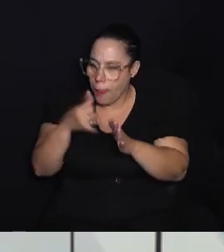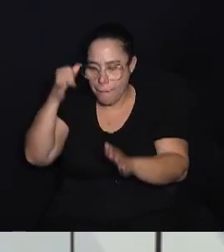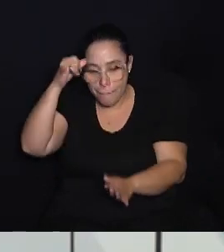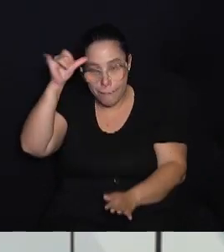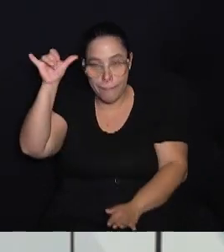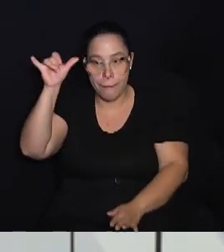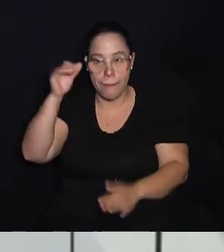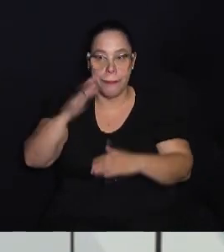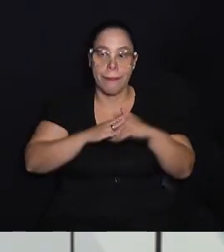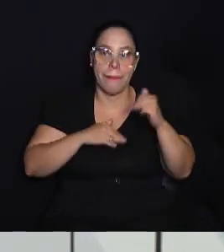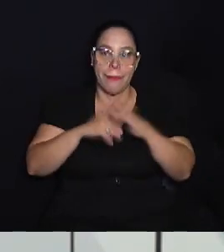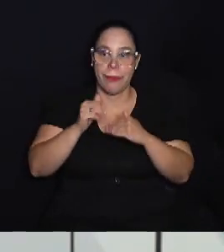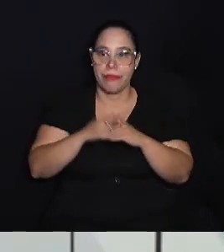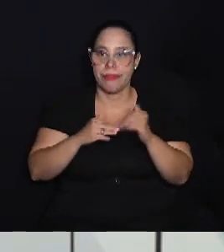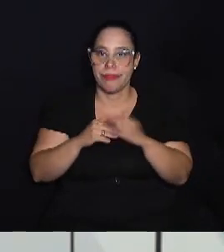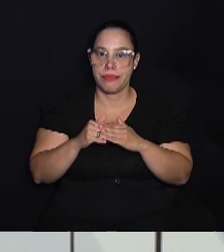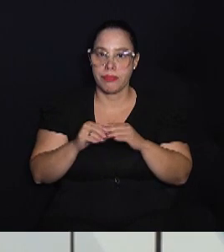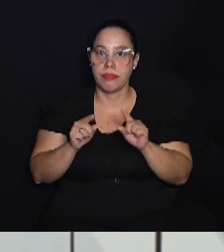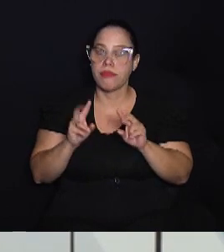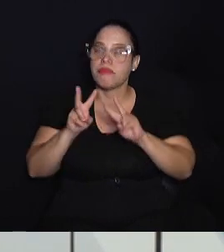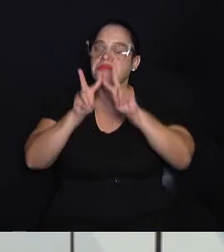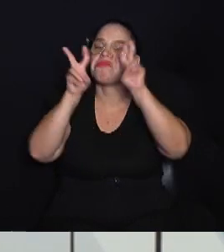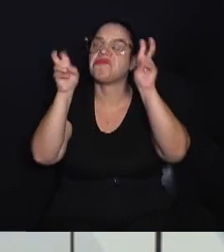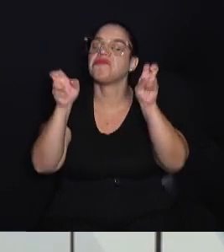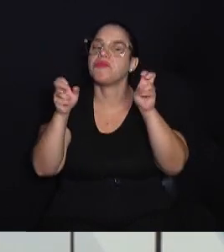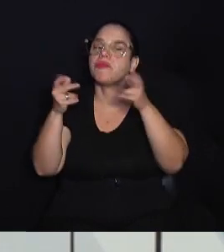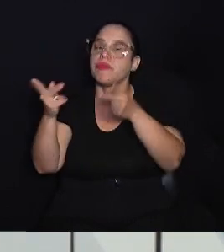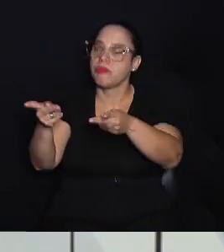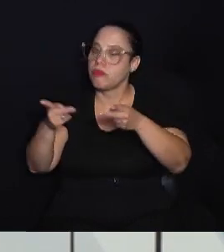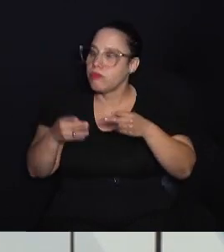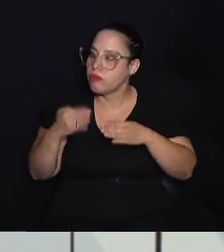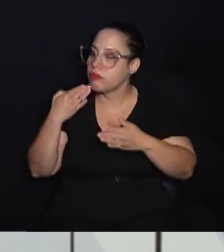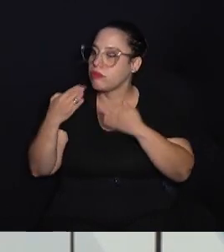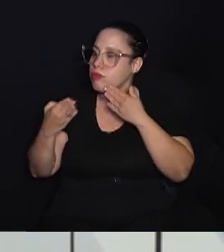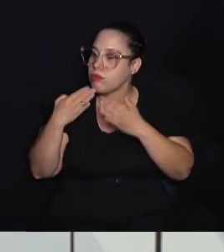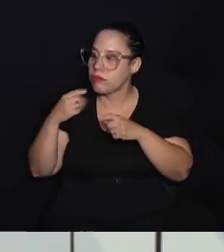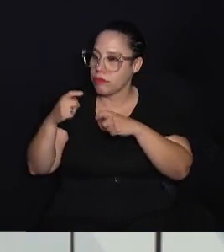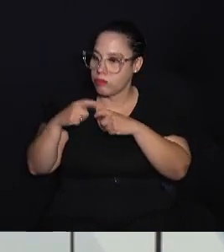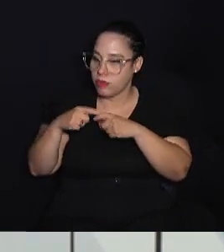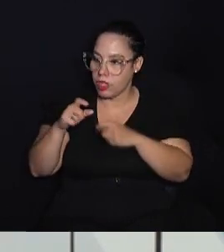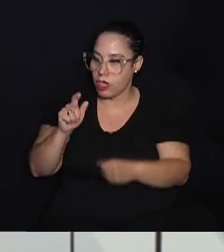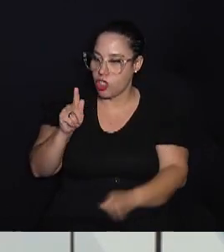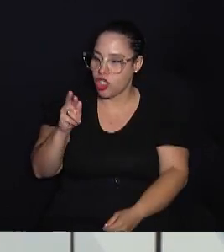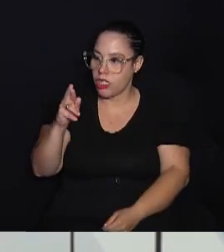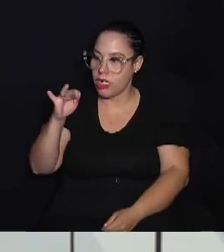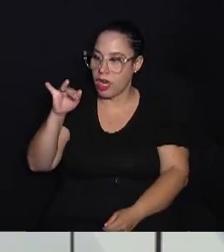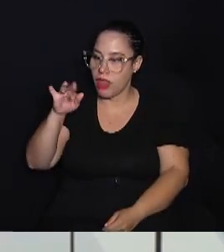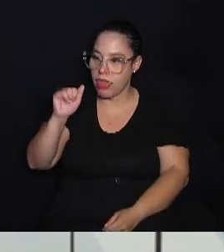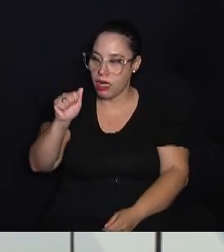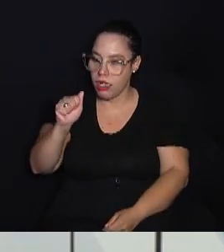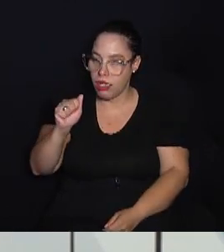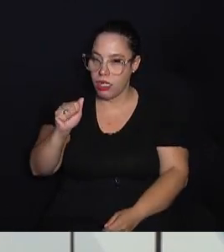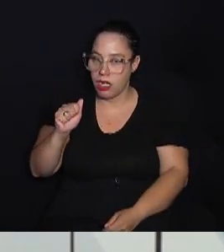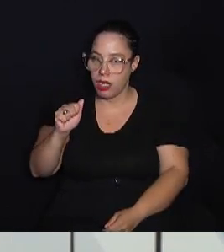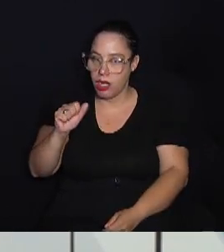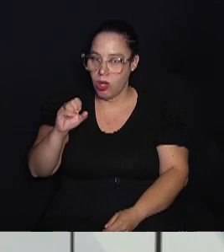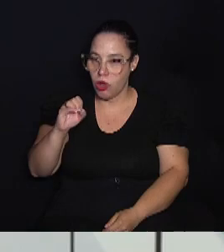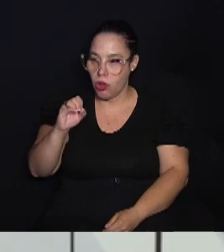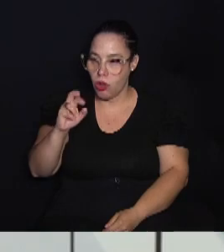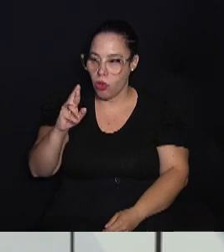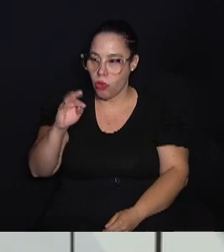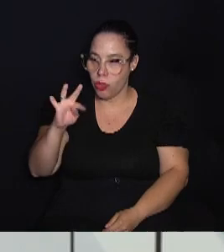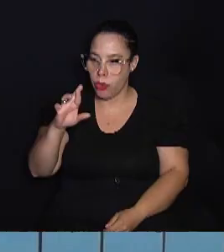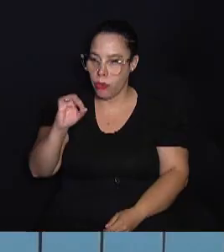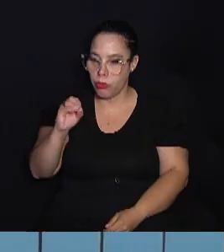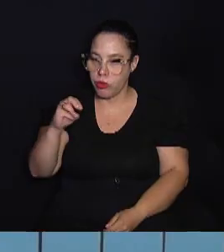e tratamento. Sobre esse tema, eu converso com a médica geriatra e também ortomolecular